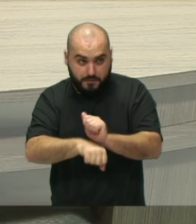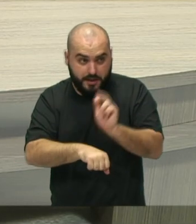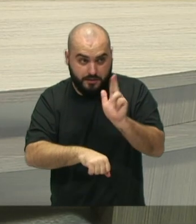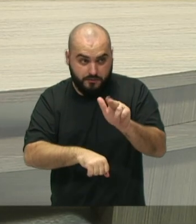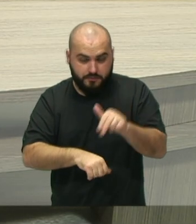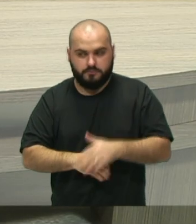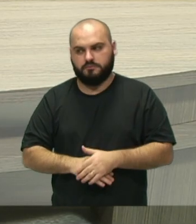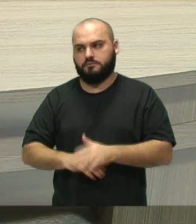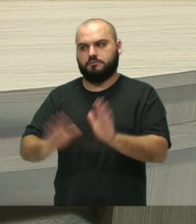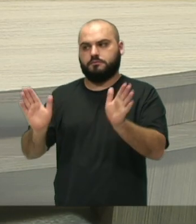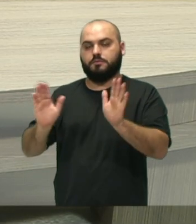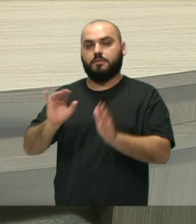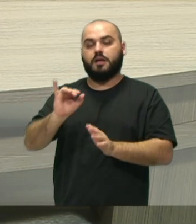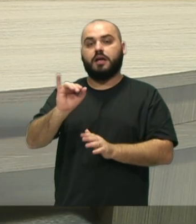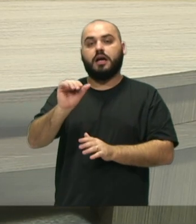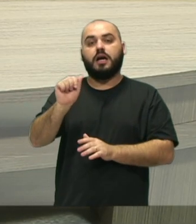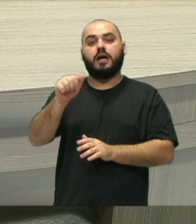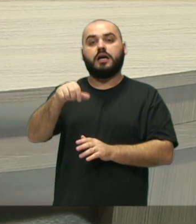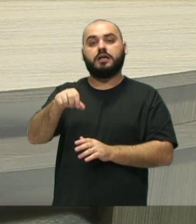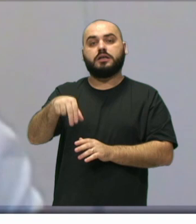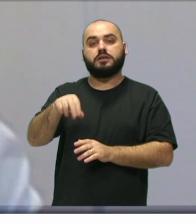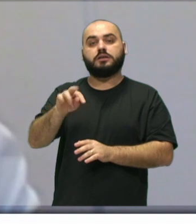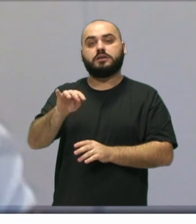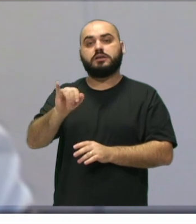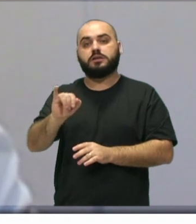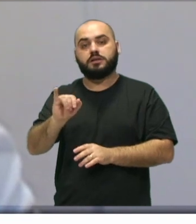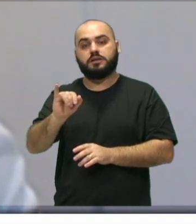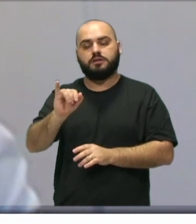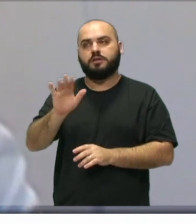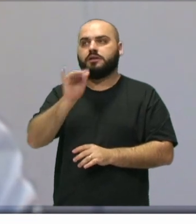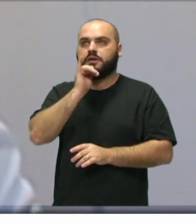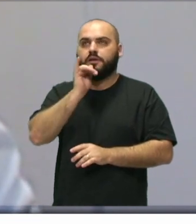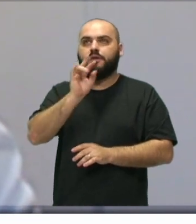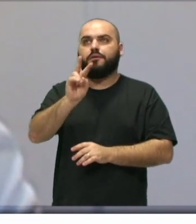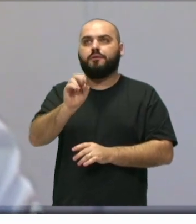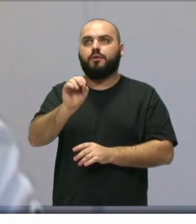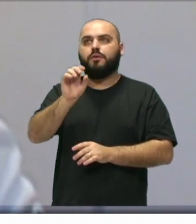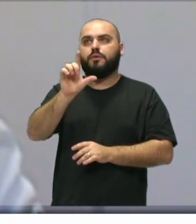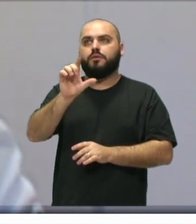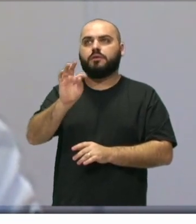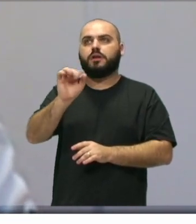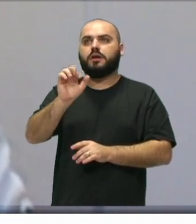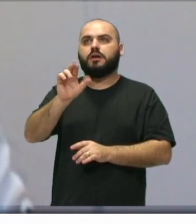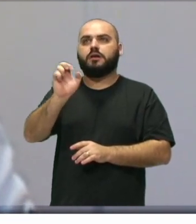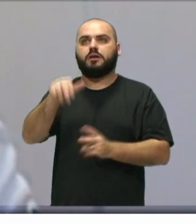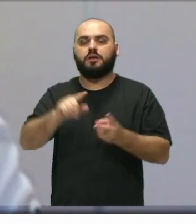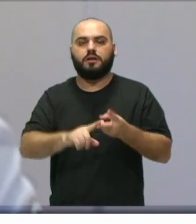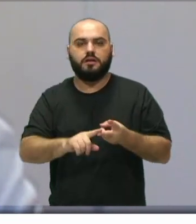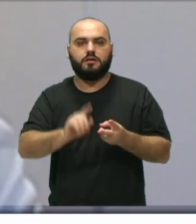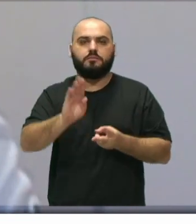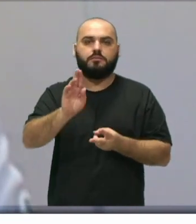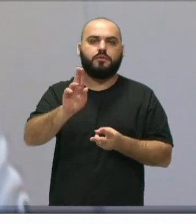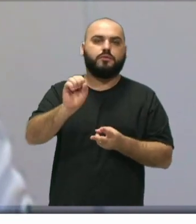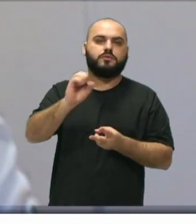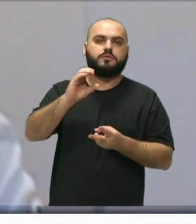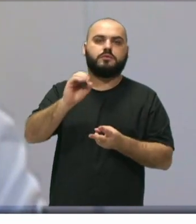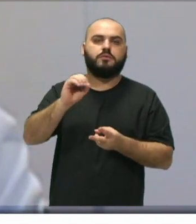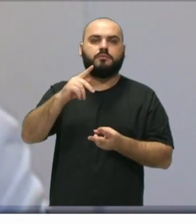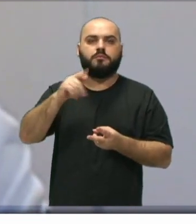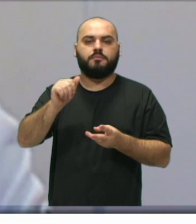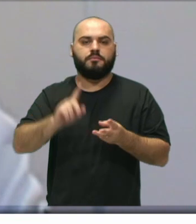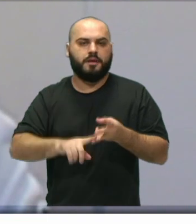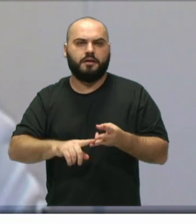adianta tomar anti-inflamatórios, do tipo Voltaren, Iscaflan, Cataflan, Profenid,